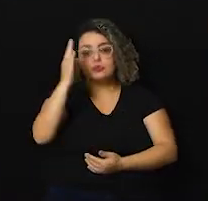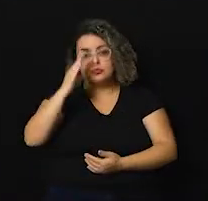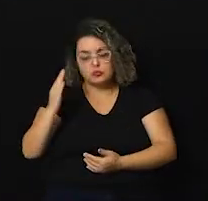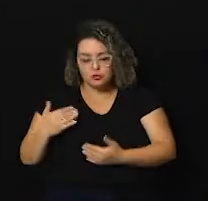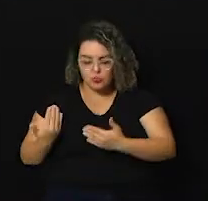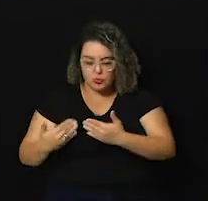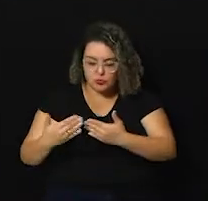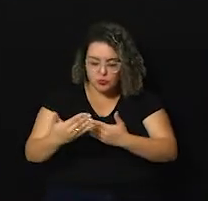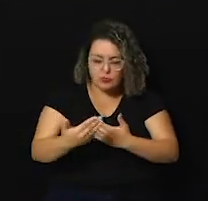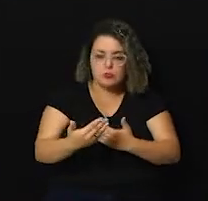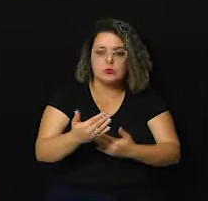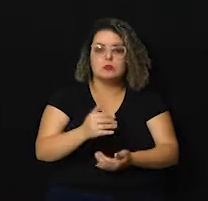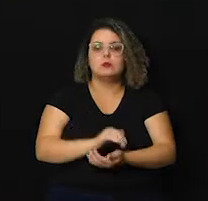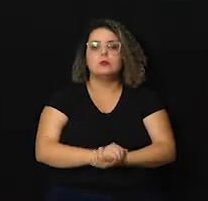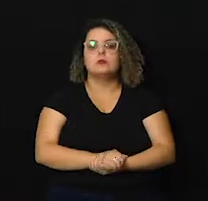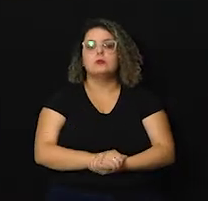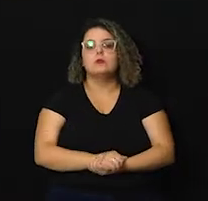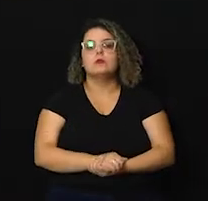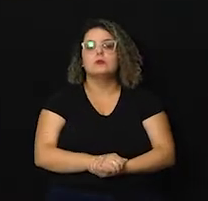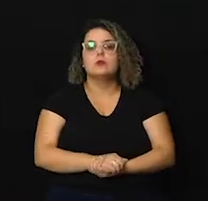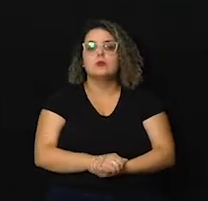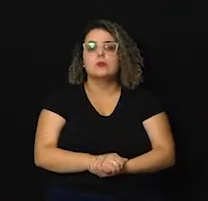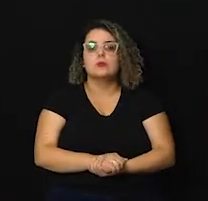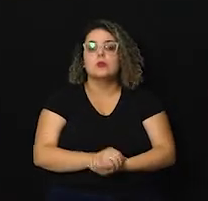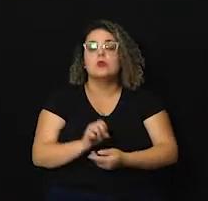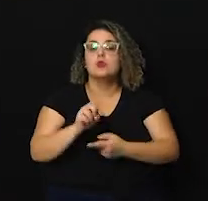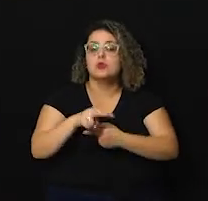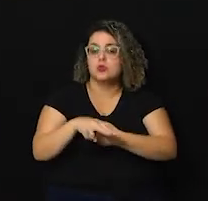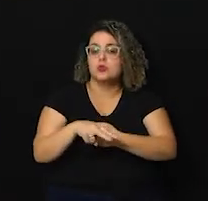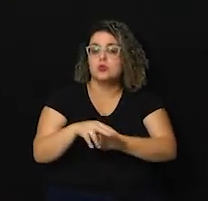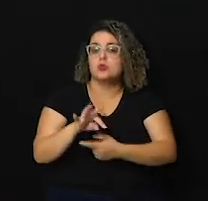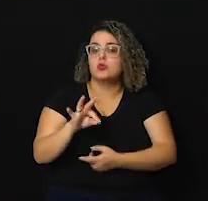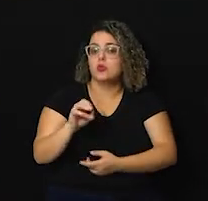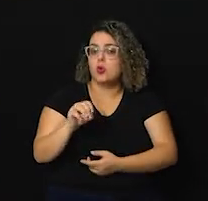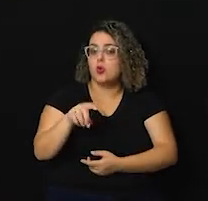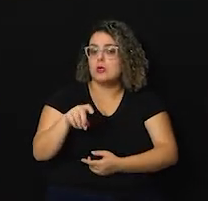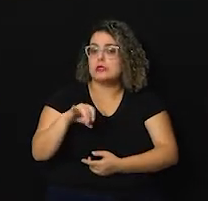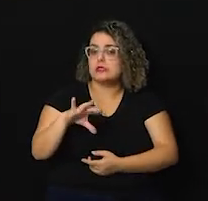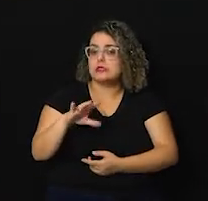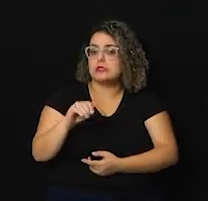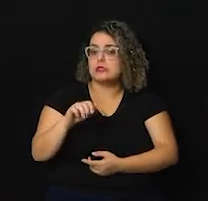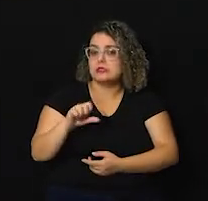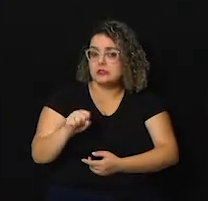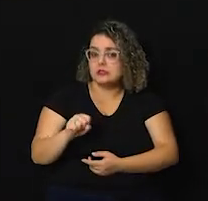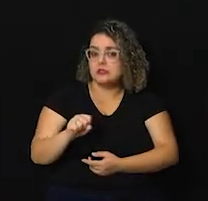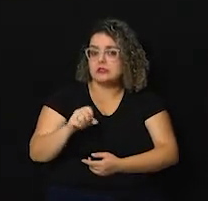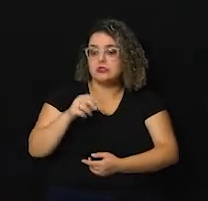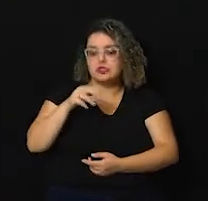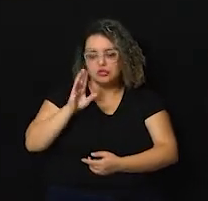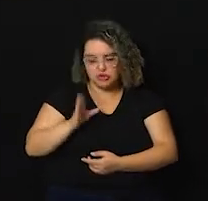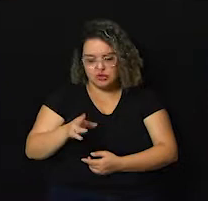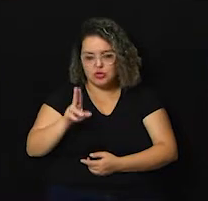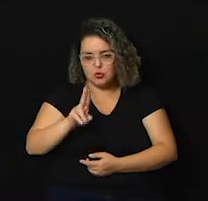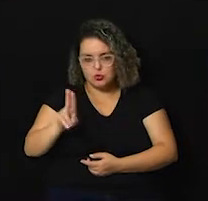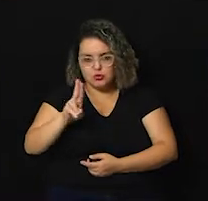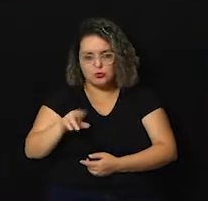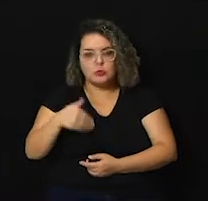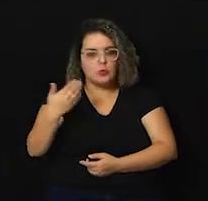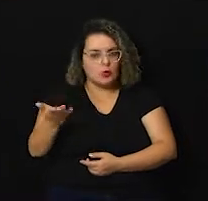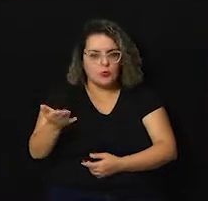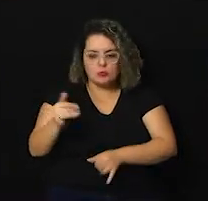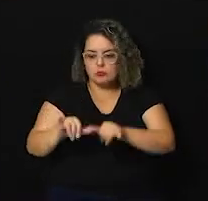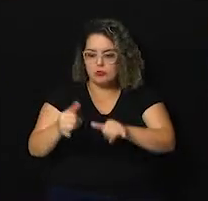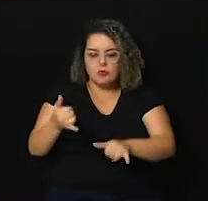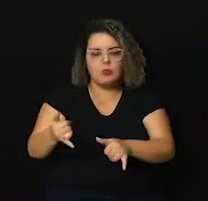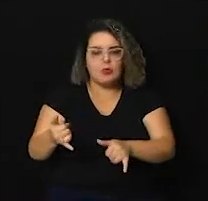nós reconhecemos como agrotóxicos, eles são substâncias tóxicas que já foram usadas para outros fins, inclusive fins de guerra.